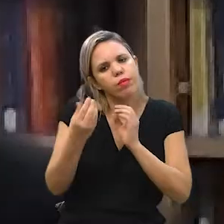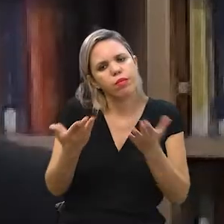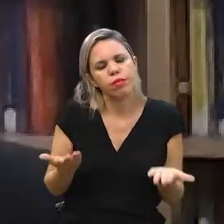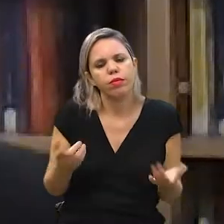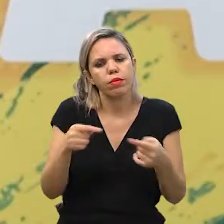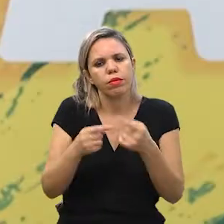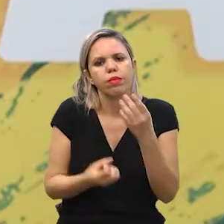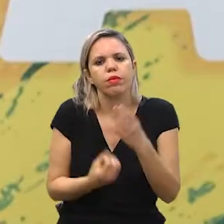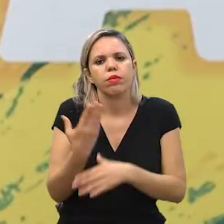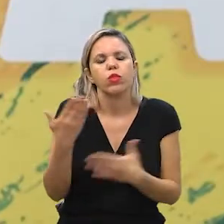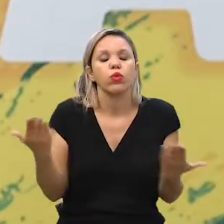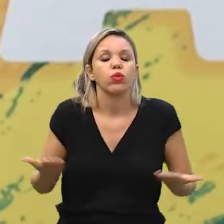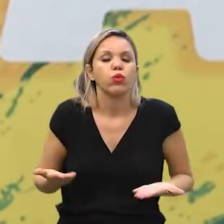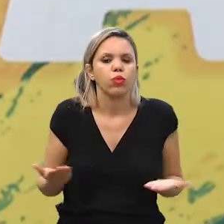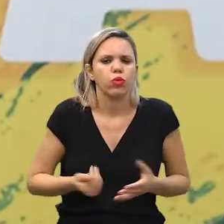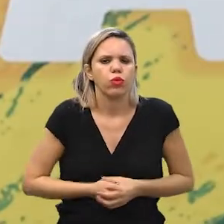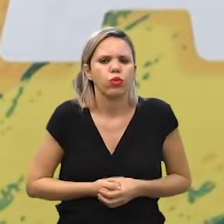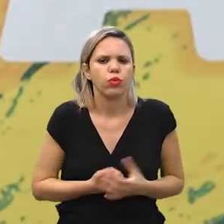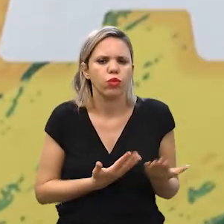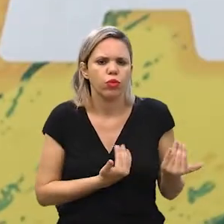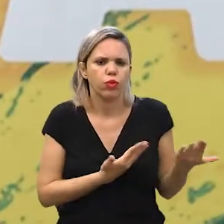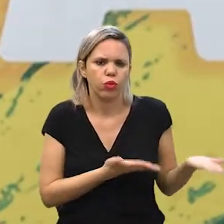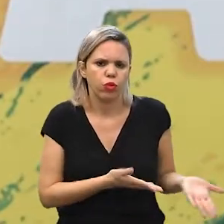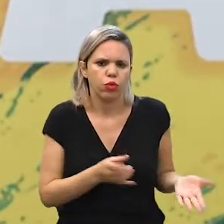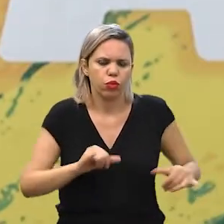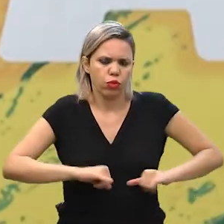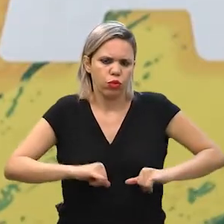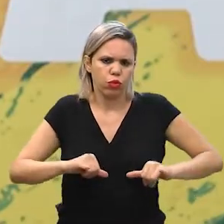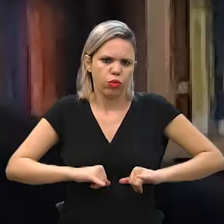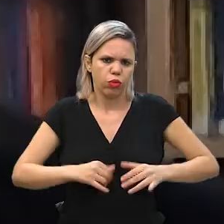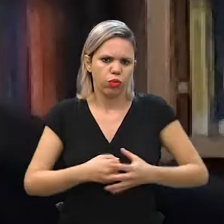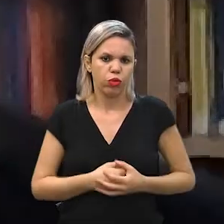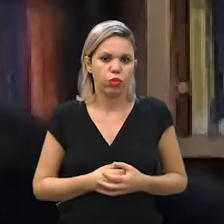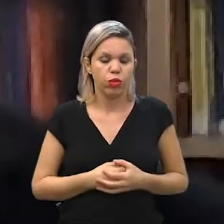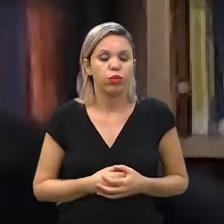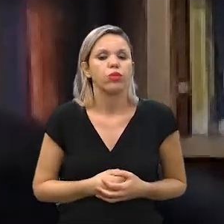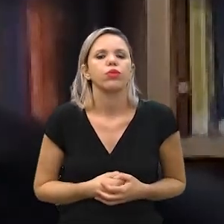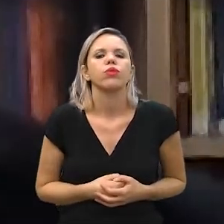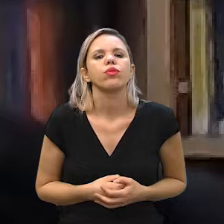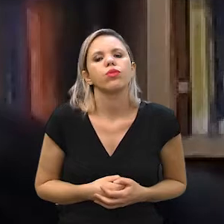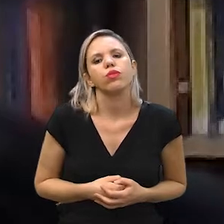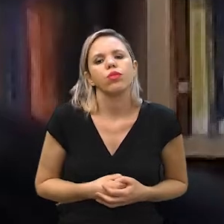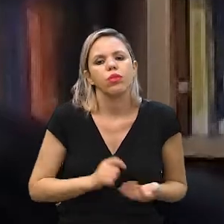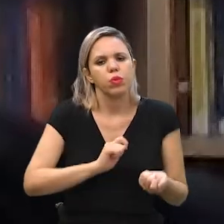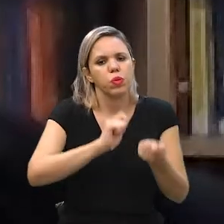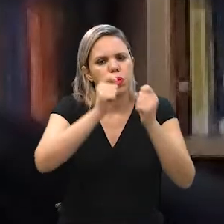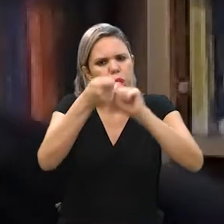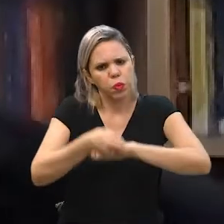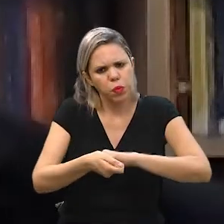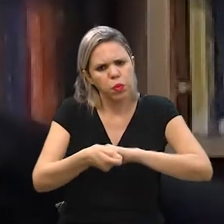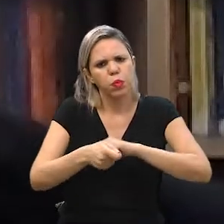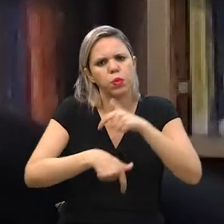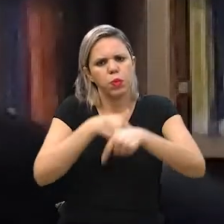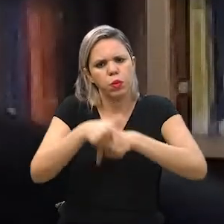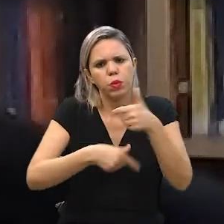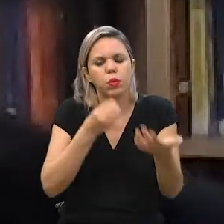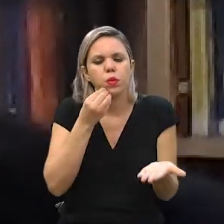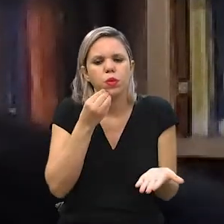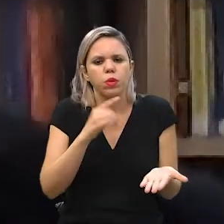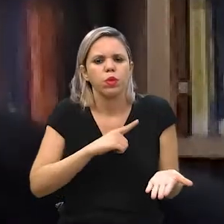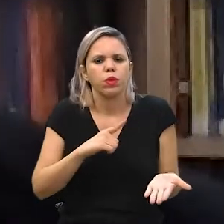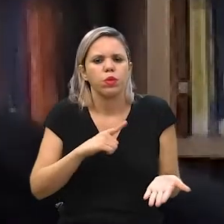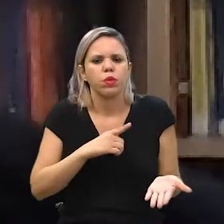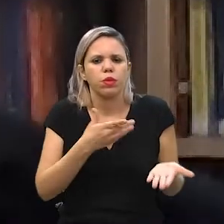que acontece? Hoje, o jovem sofre para se adaptar ao mercado de trabalho, porque ele tem que